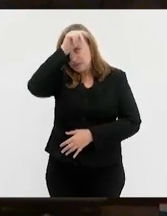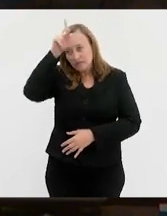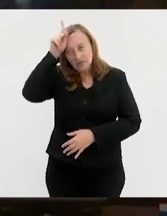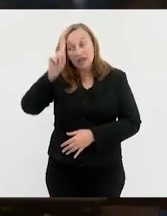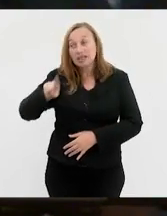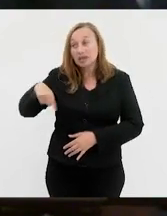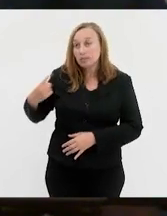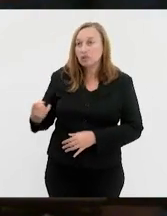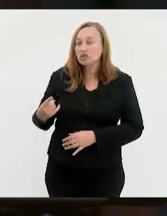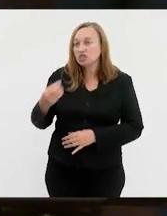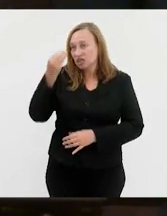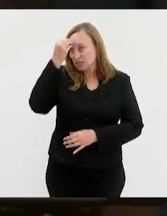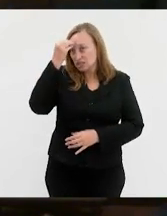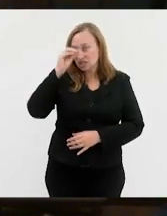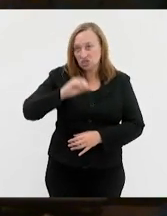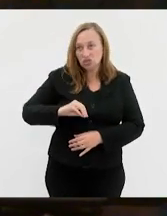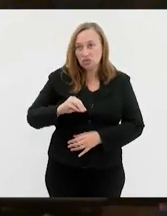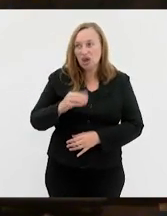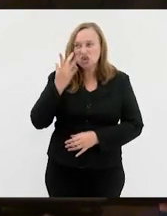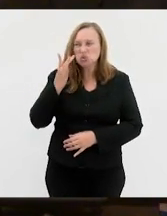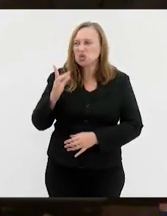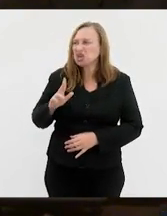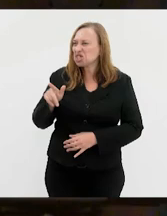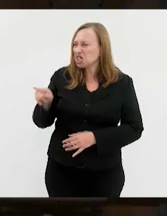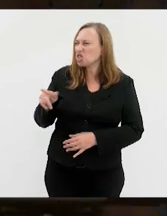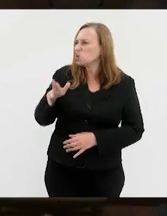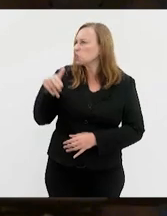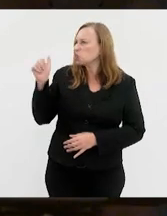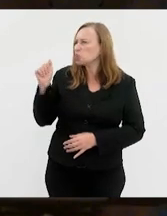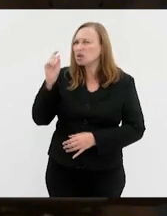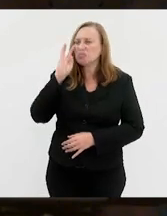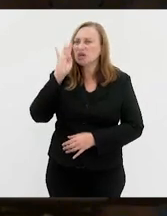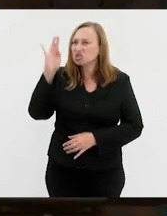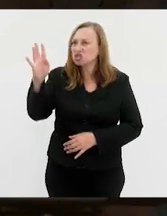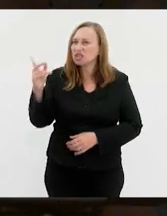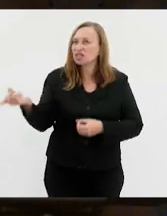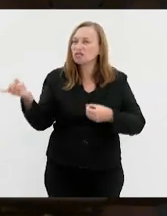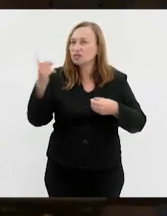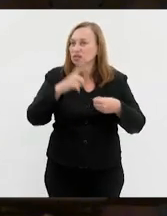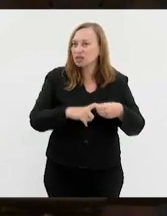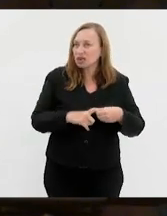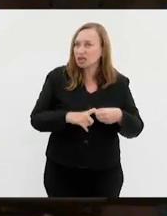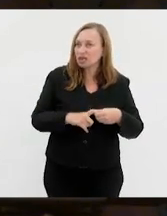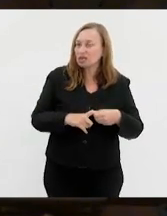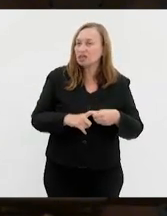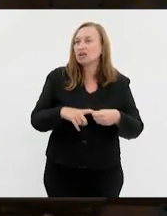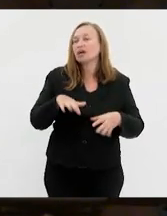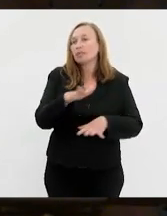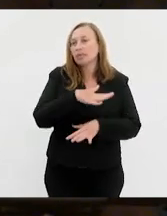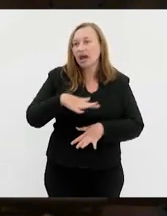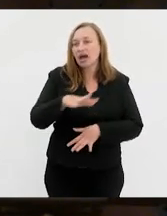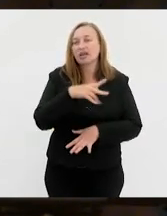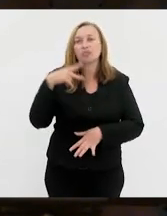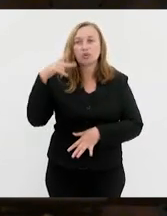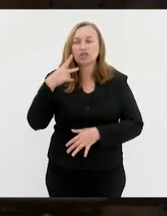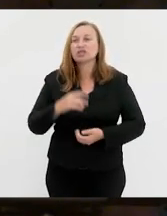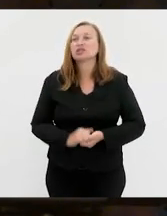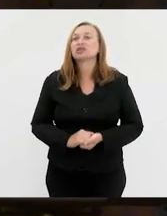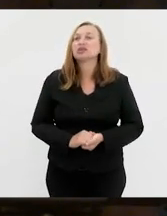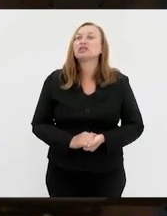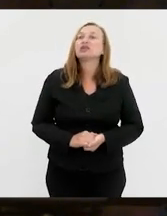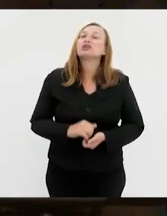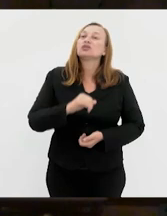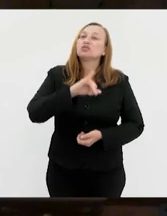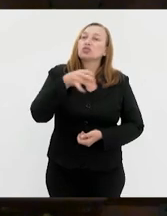desistiu, a gente achou que nunca, né, ou imaginava que a gente voltaria para o cenário político, né? E aí o Jorge